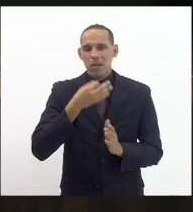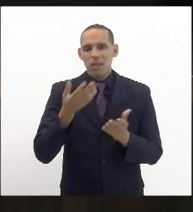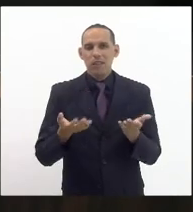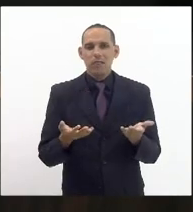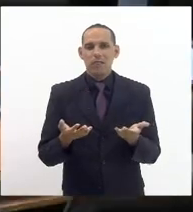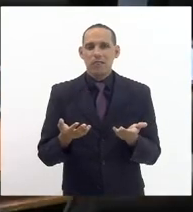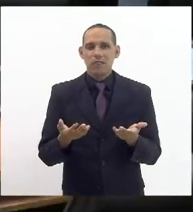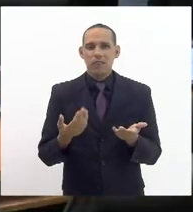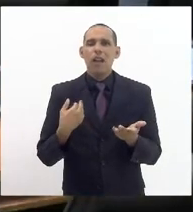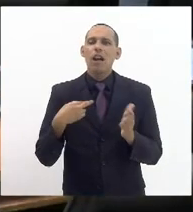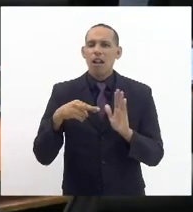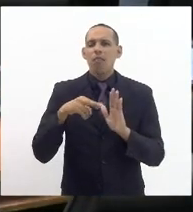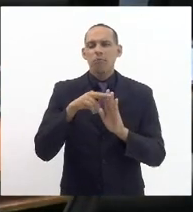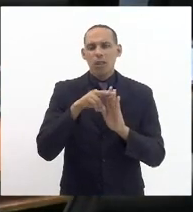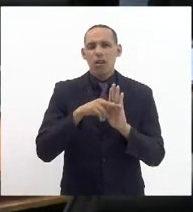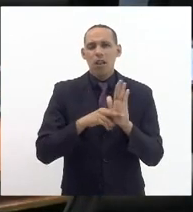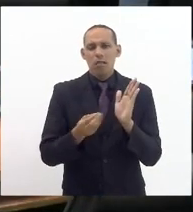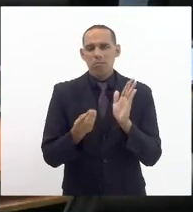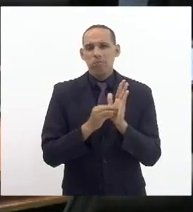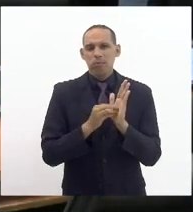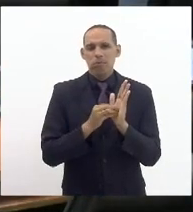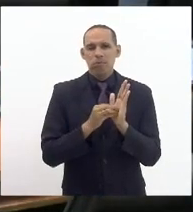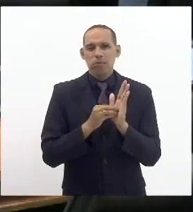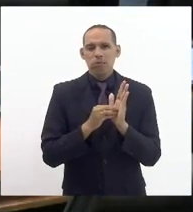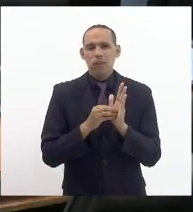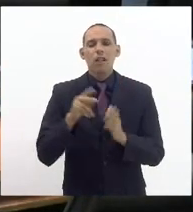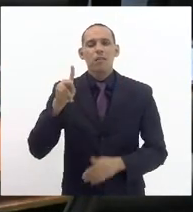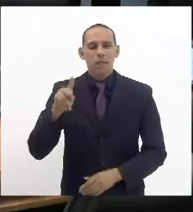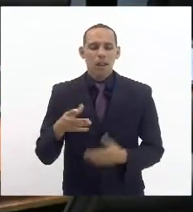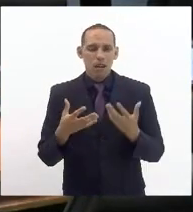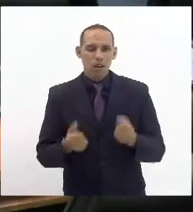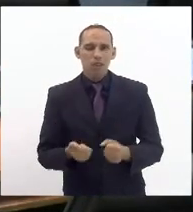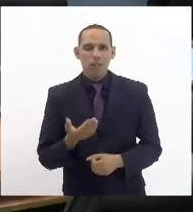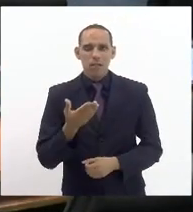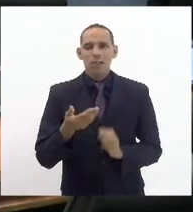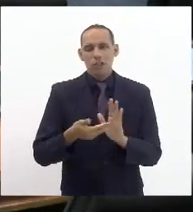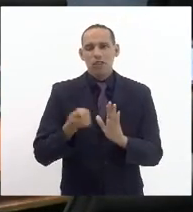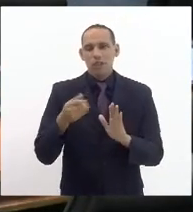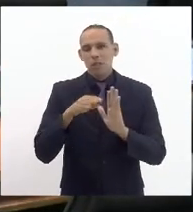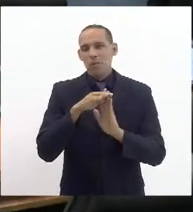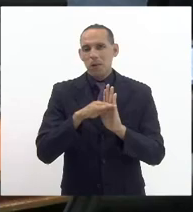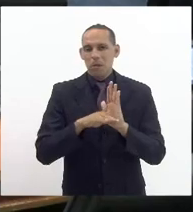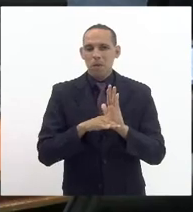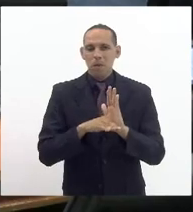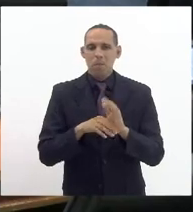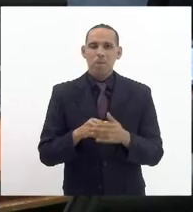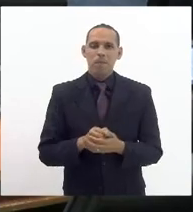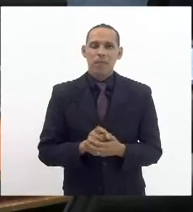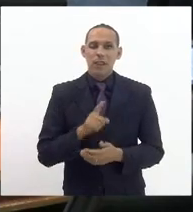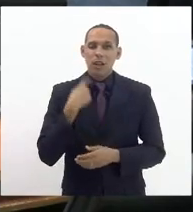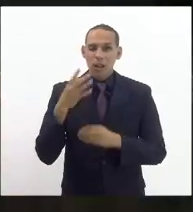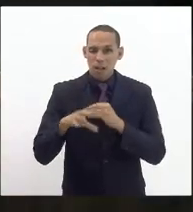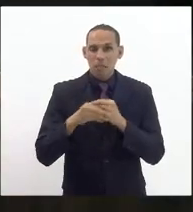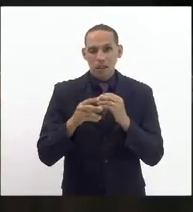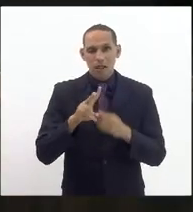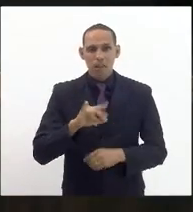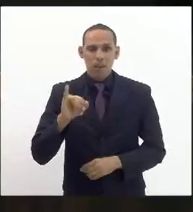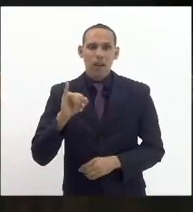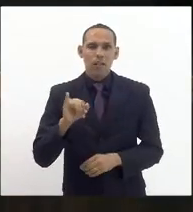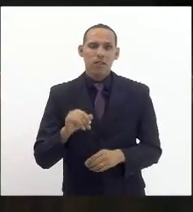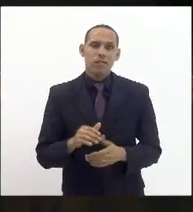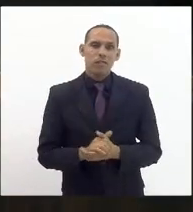esse requerimento para que não seja a decisão. Presidência, defere o pedido de Vossa Excelência. Para retirar de pauta. Já que nós não vamos incorporar, então também